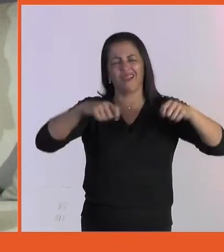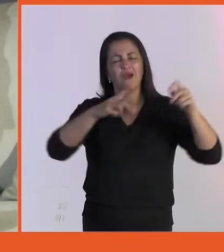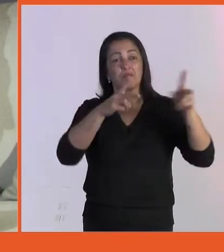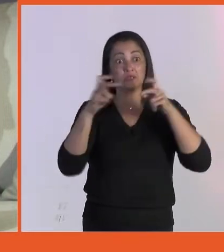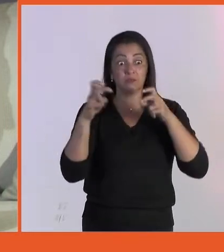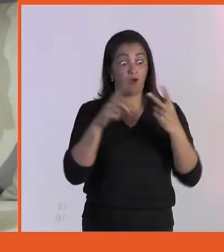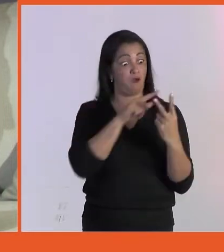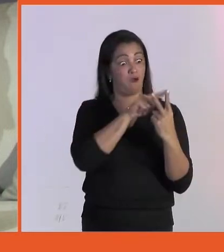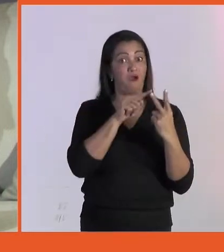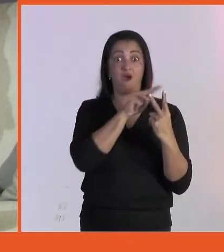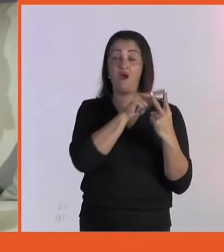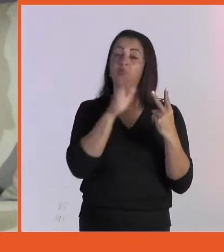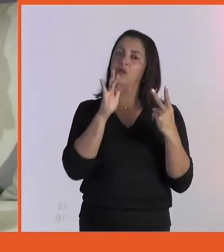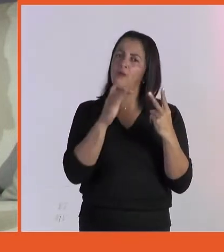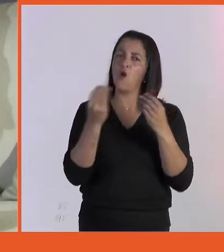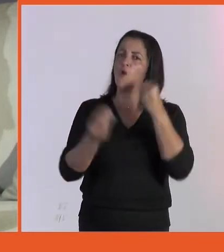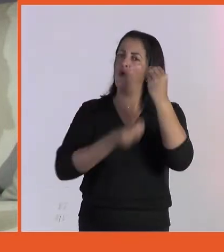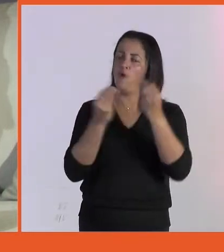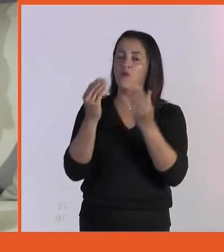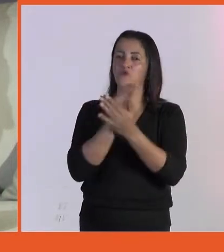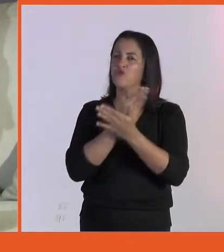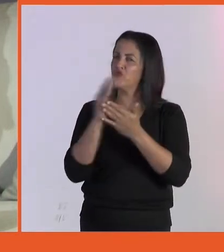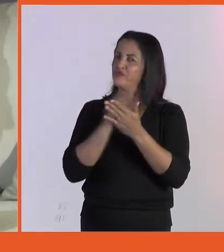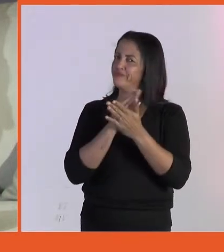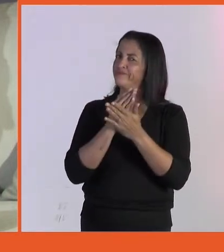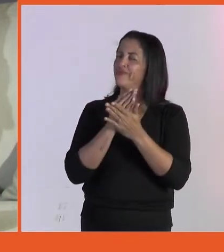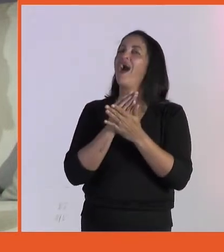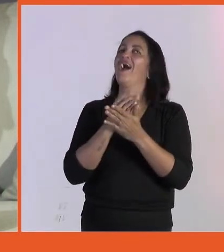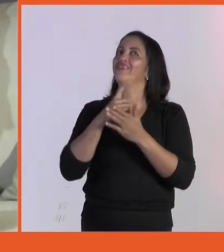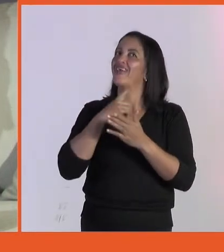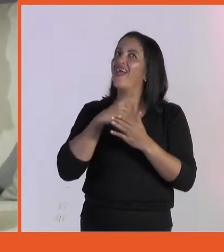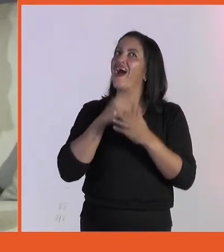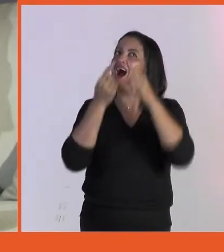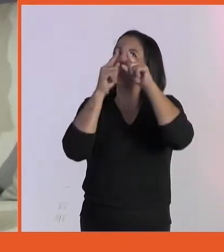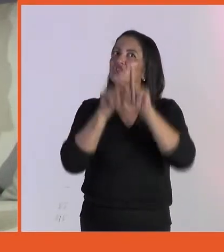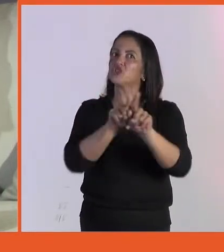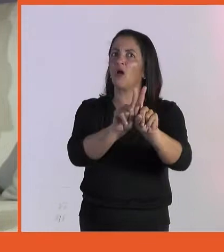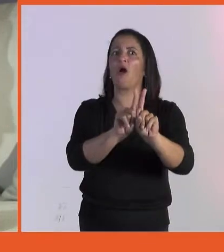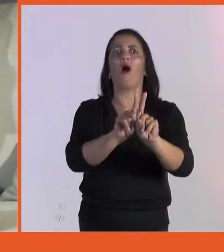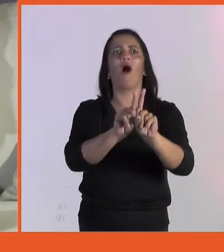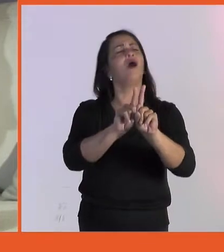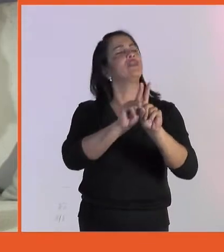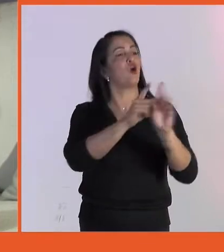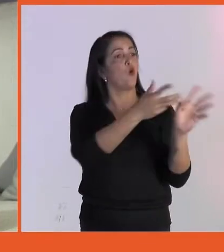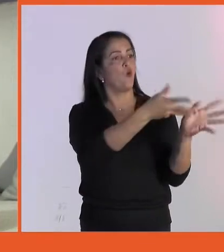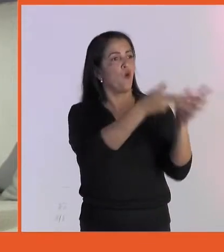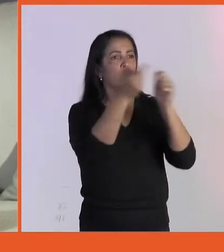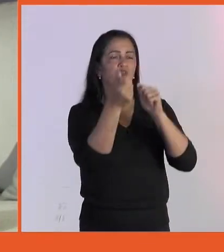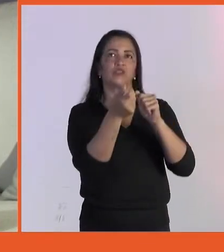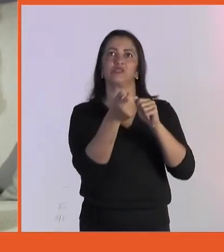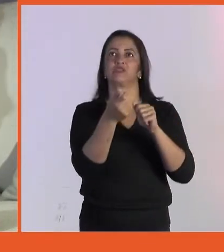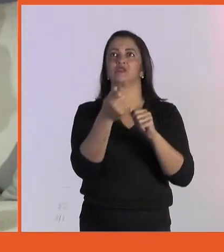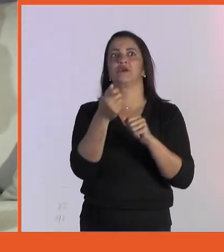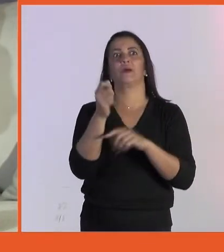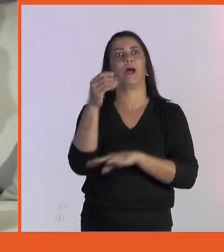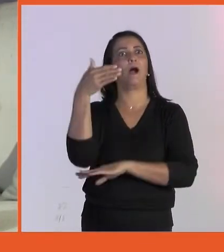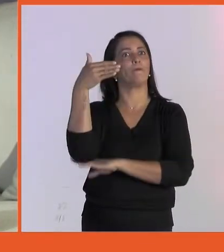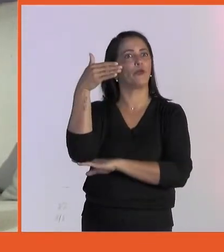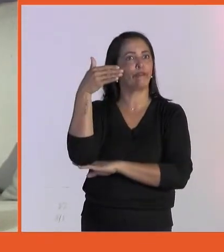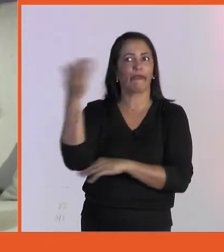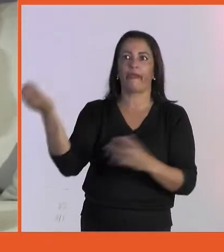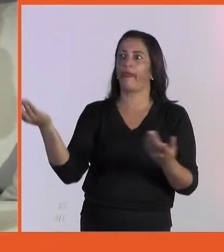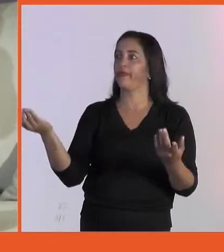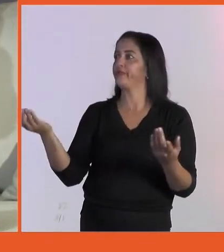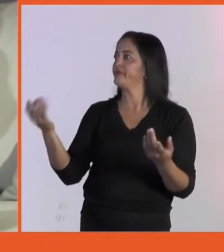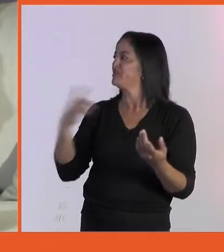casal. E aí, foi um divisor de águas. Porque aí veio o publi de casal. Aí veio o convite pra motéis. Mas acima disso, né, a gente não